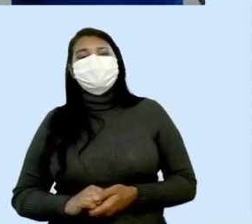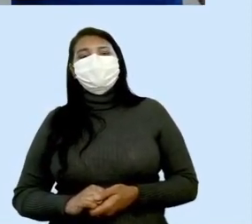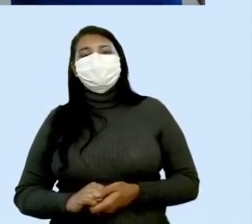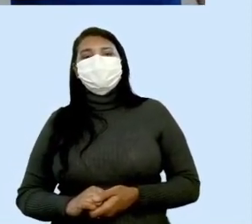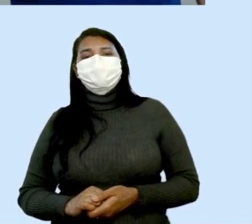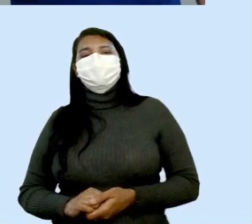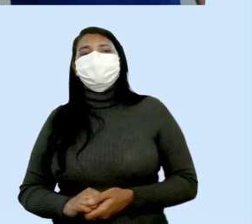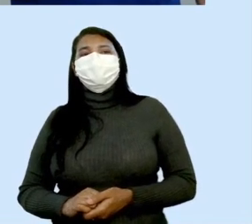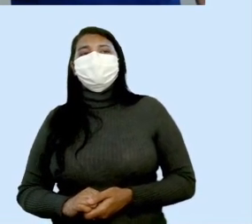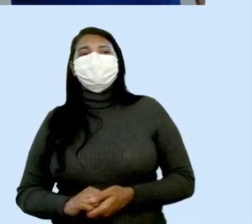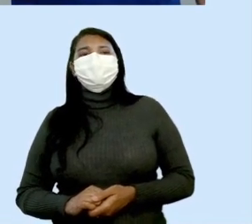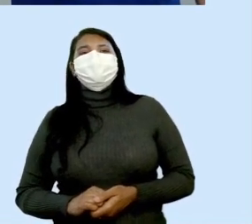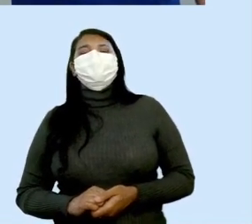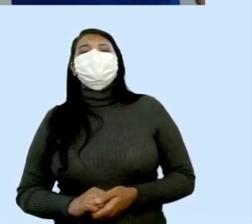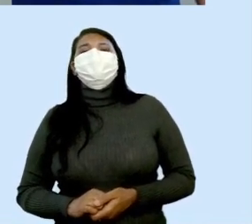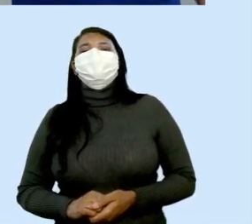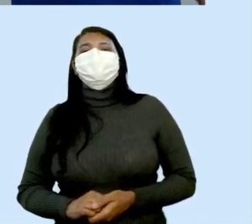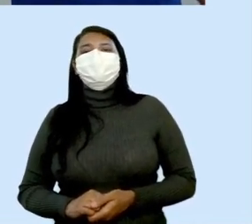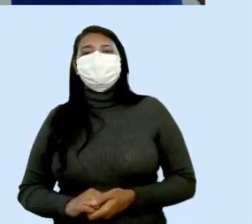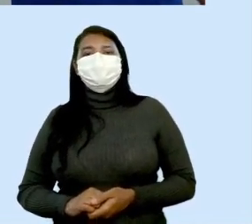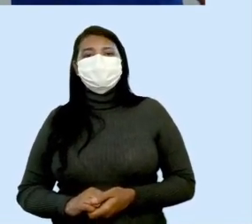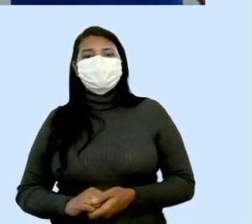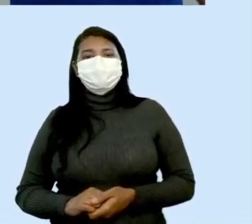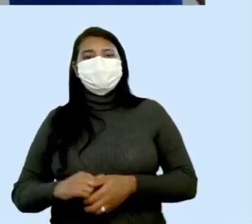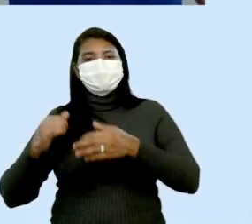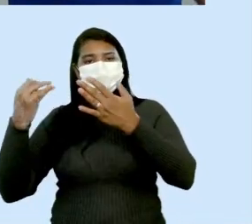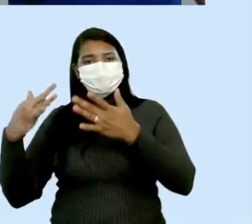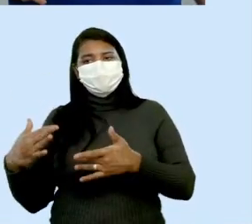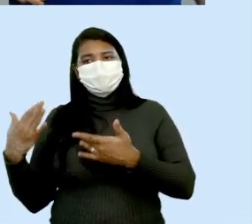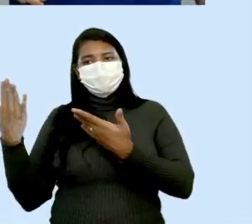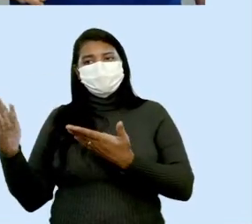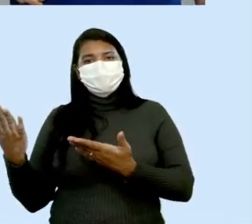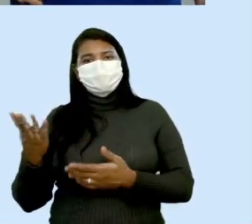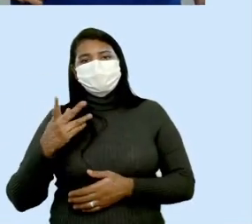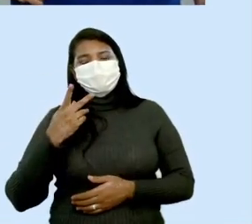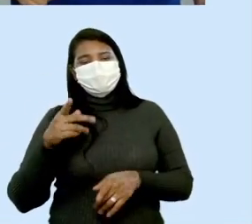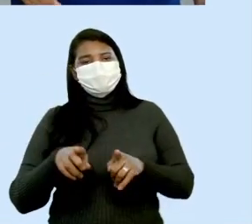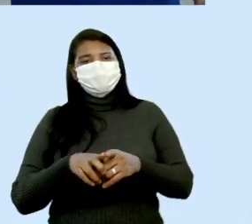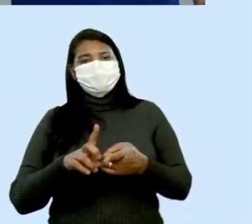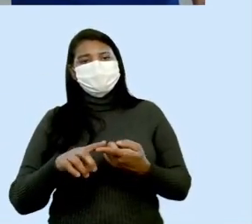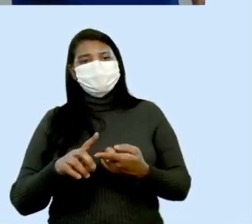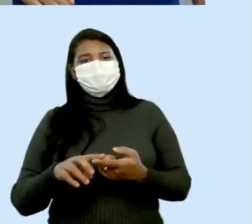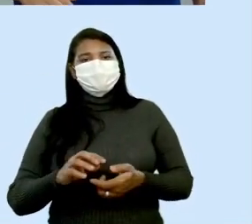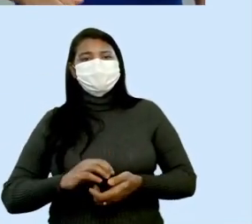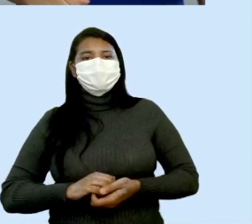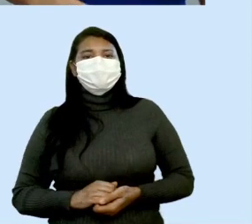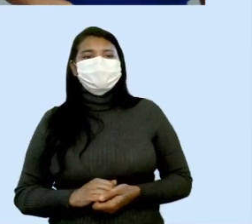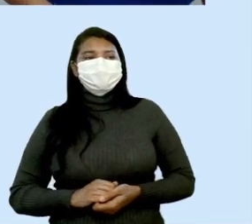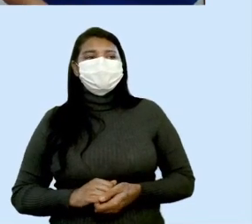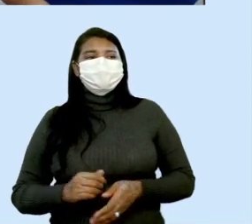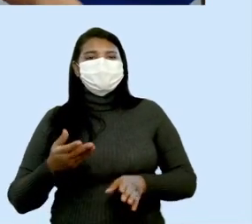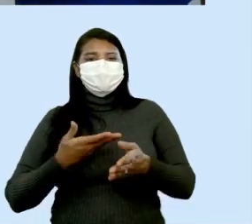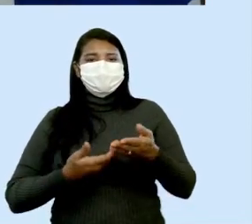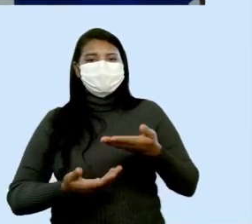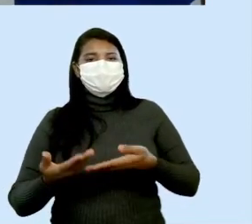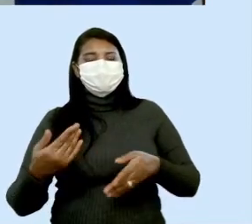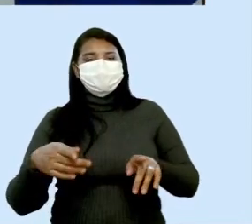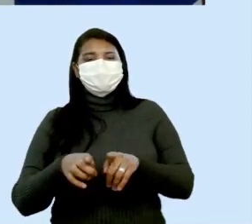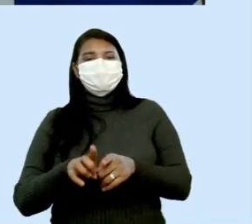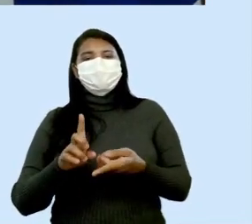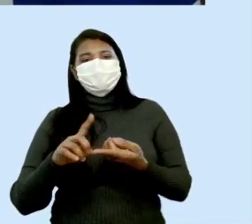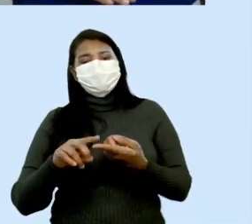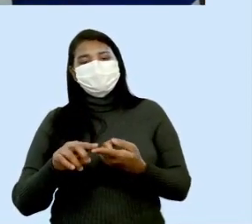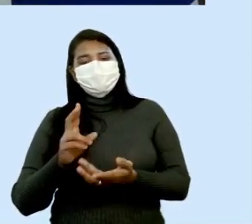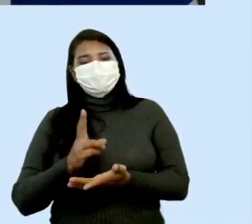E to do, como eu já falei, ó, tem o did ali, na condição de auxiliar. E eles sempre